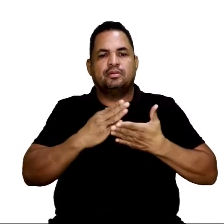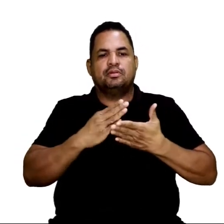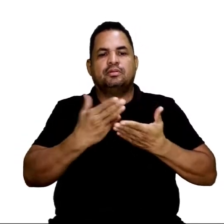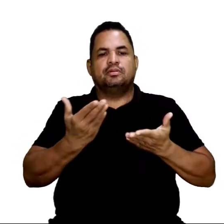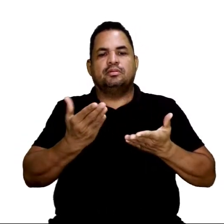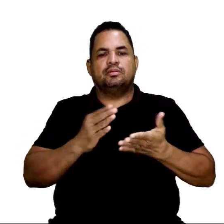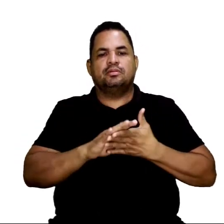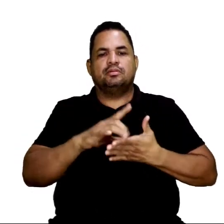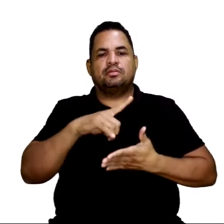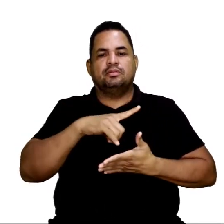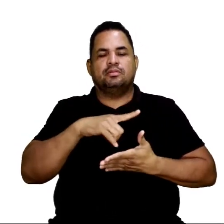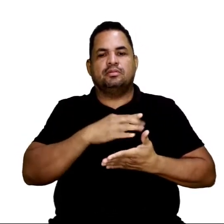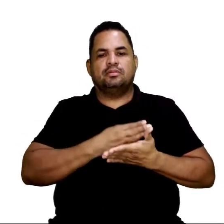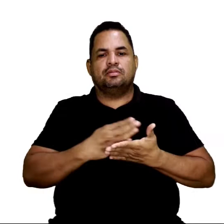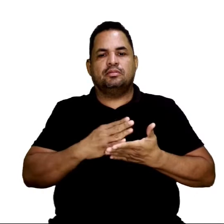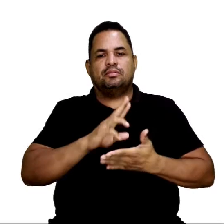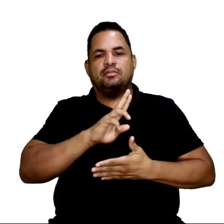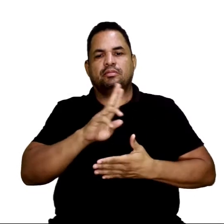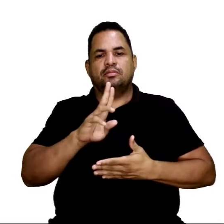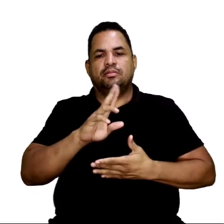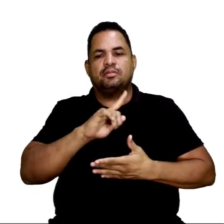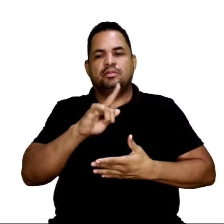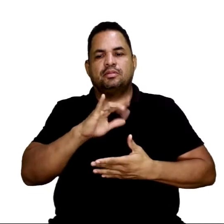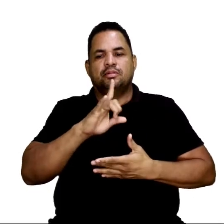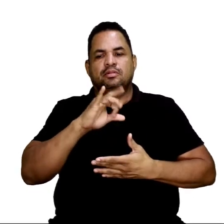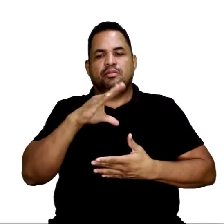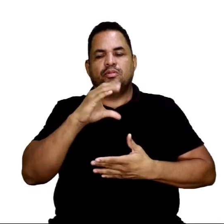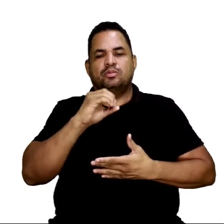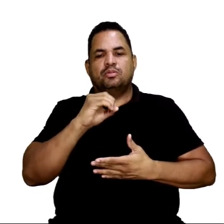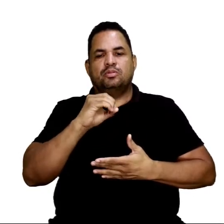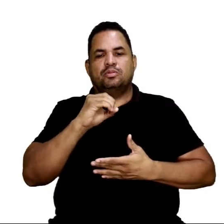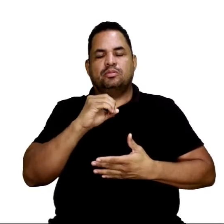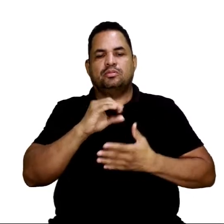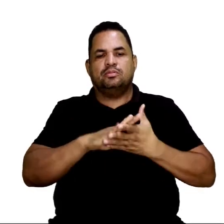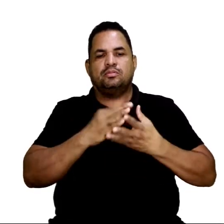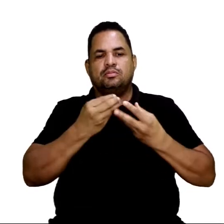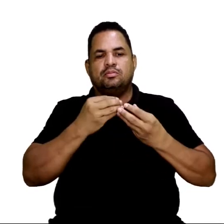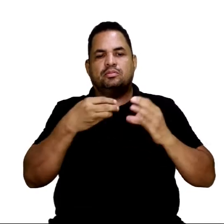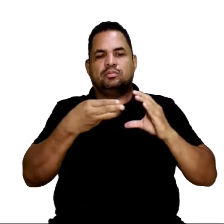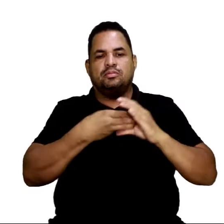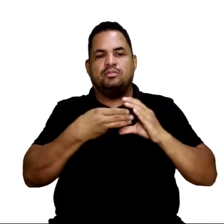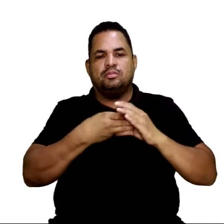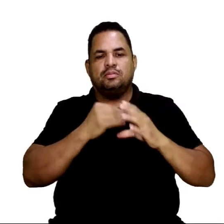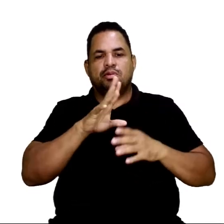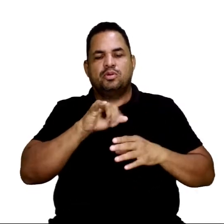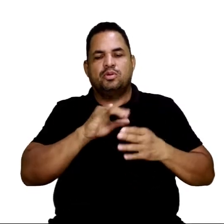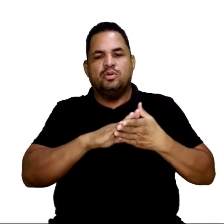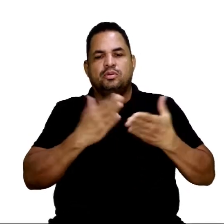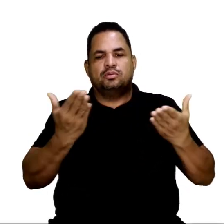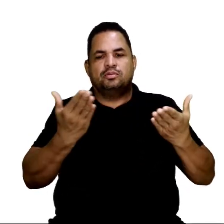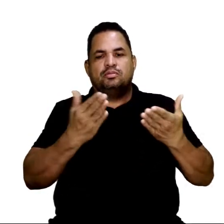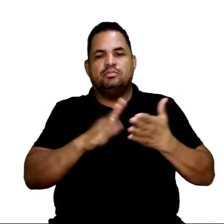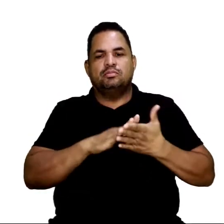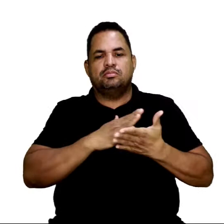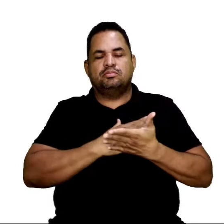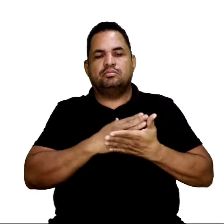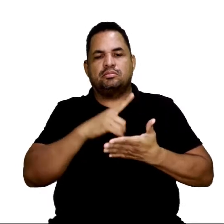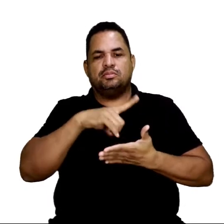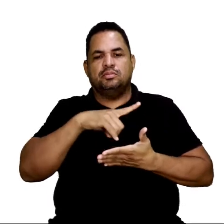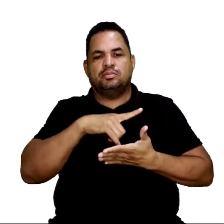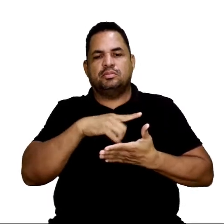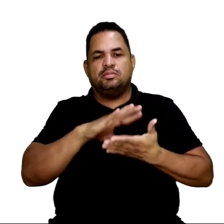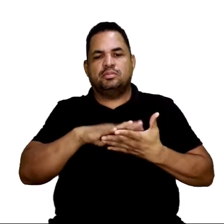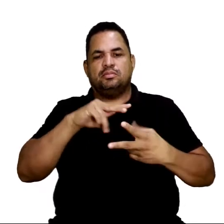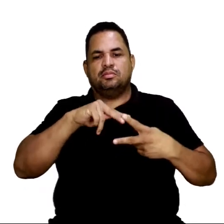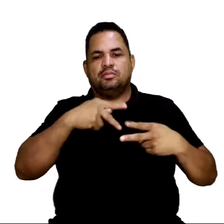então passará a se chamar célula-ovo ou zigoto. Esse zigoto é o portador do material